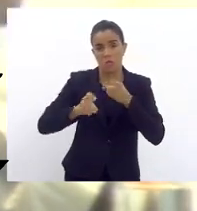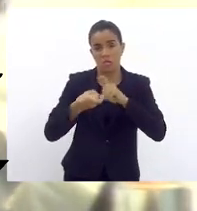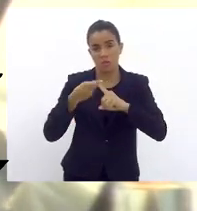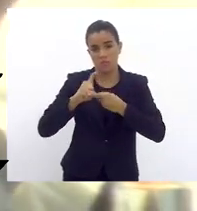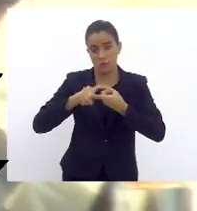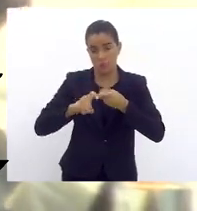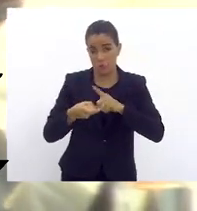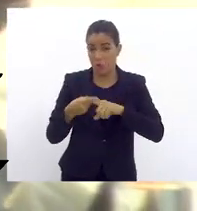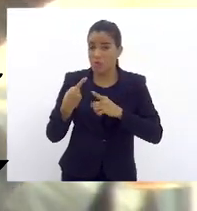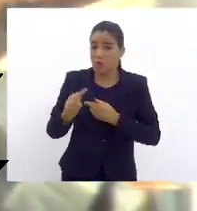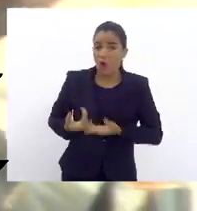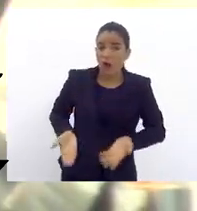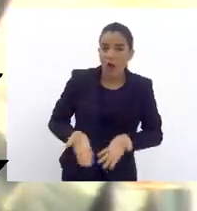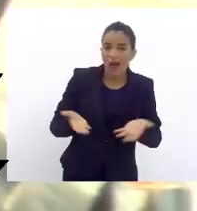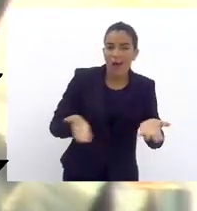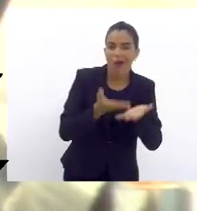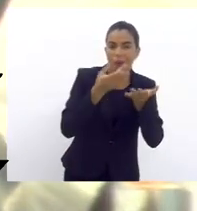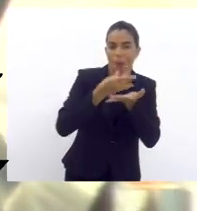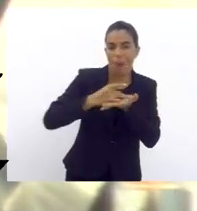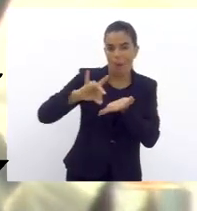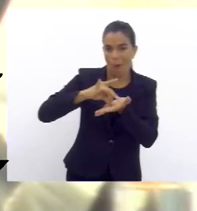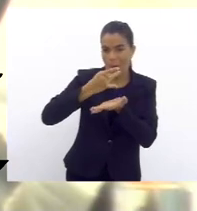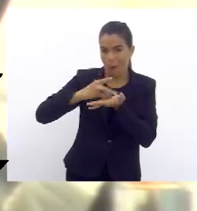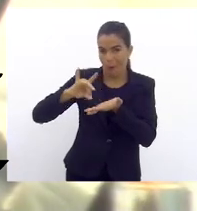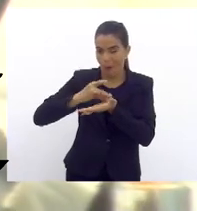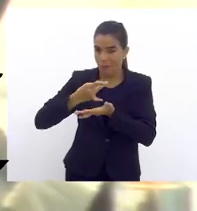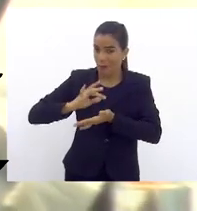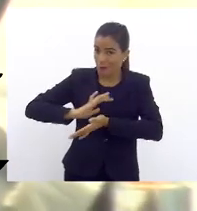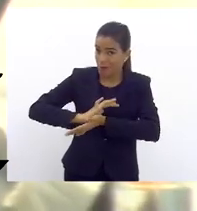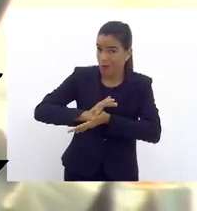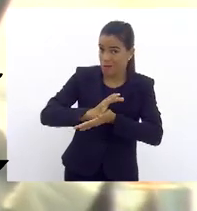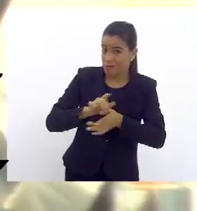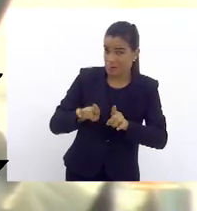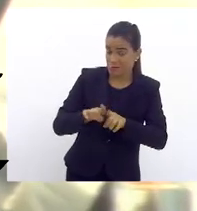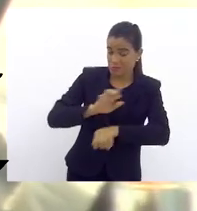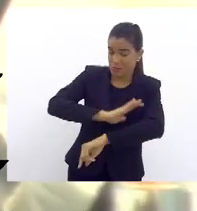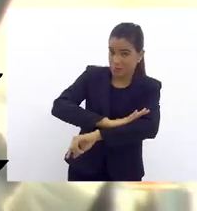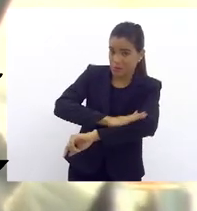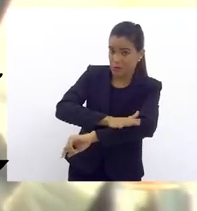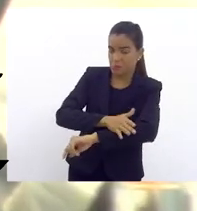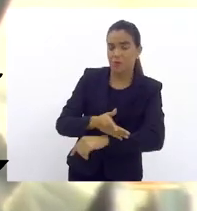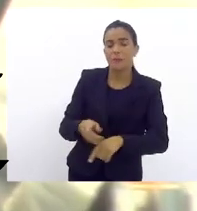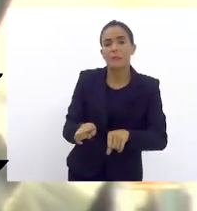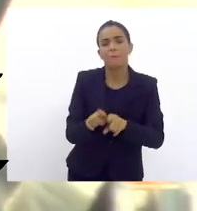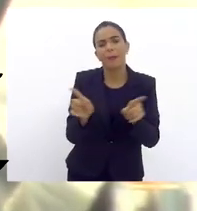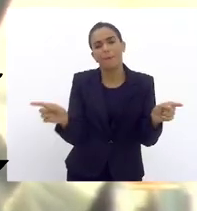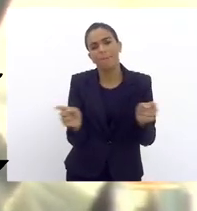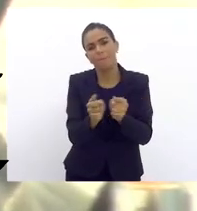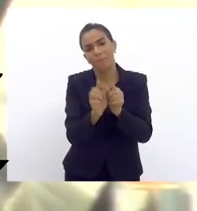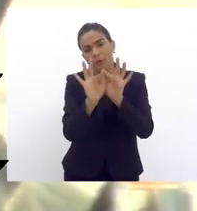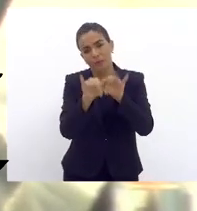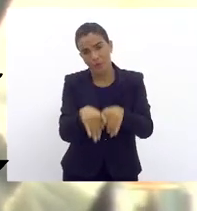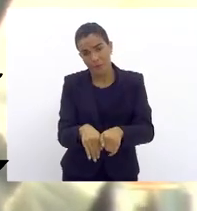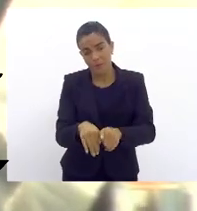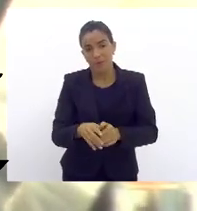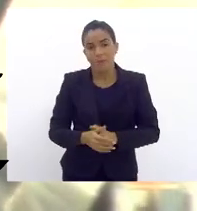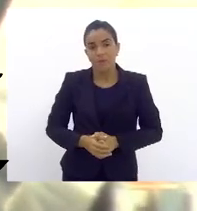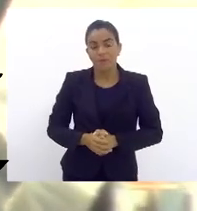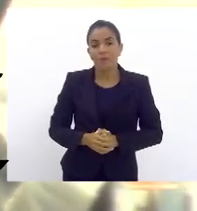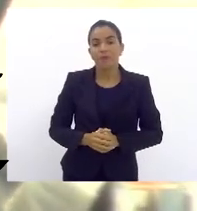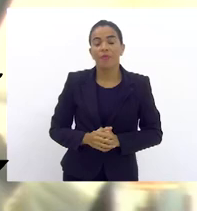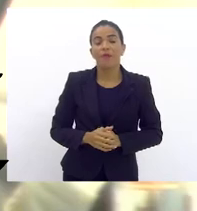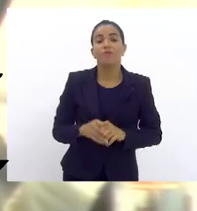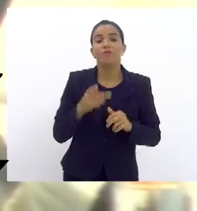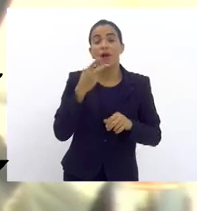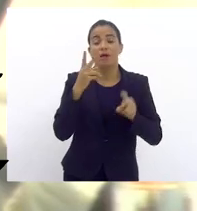contribuem para o ódio e para o racismo é por fim foi levantado